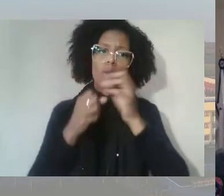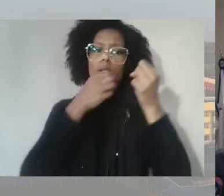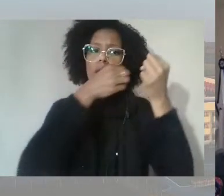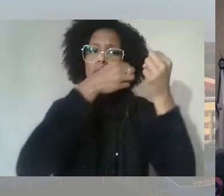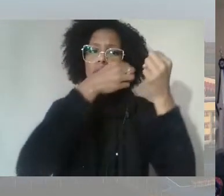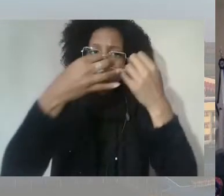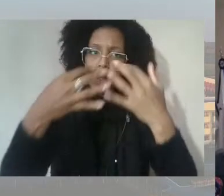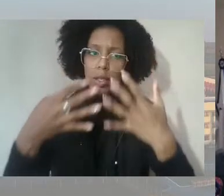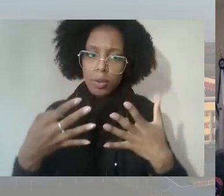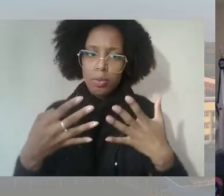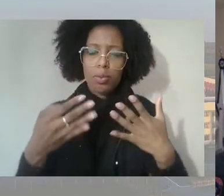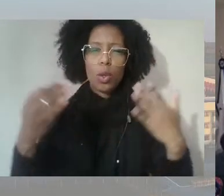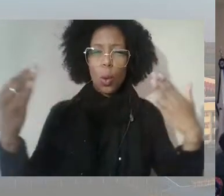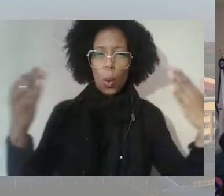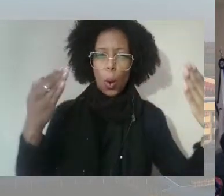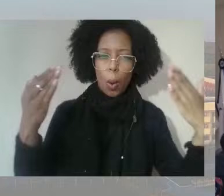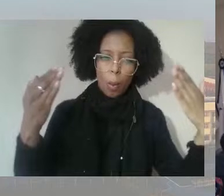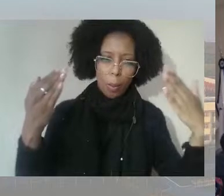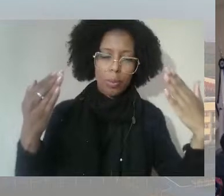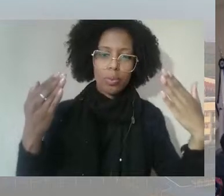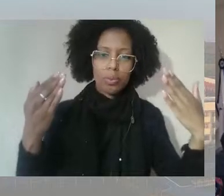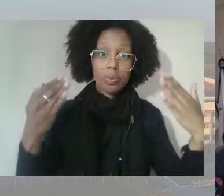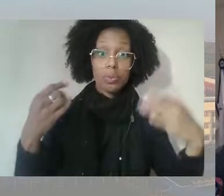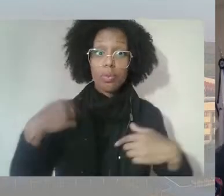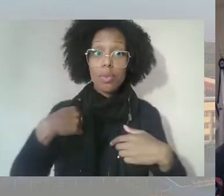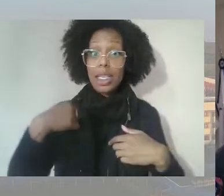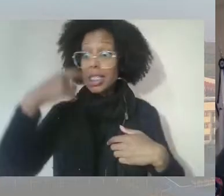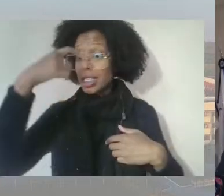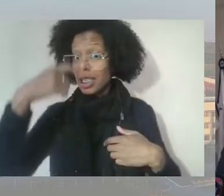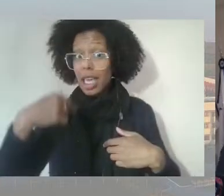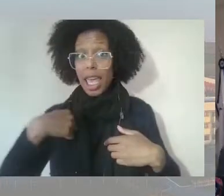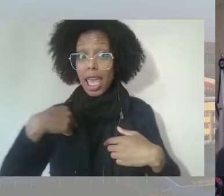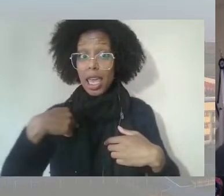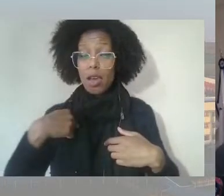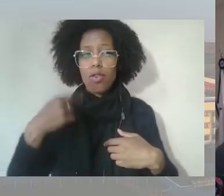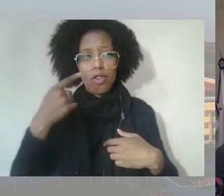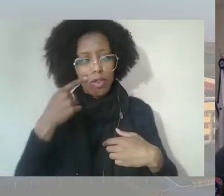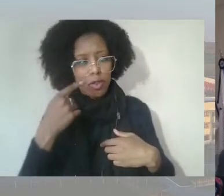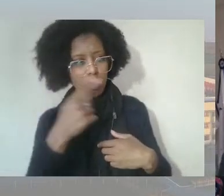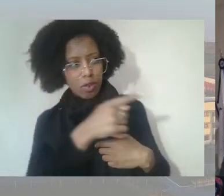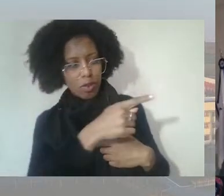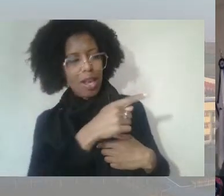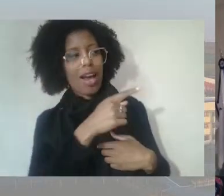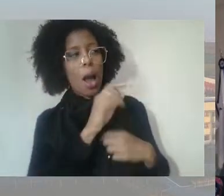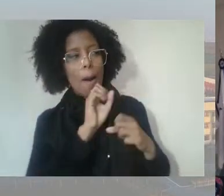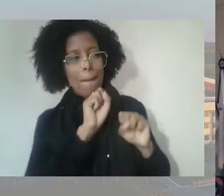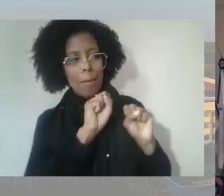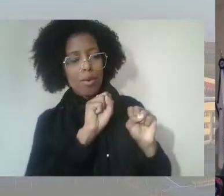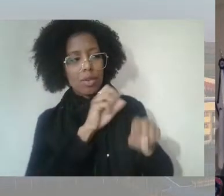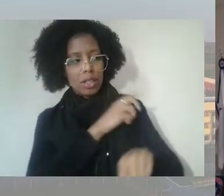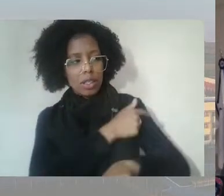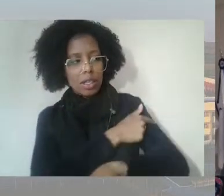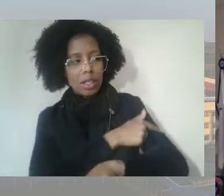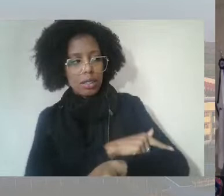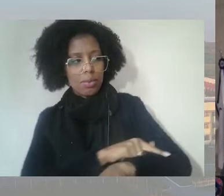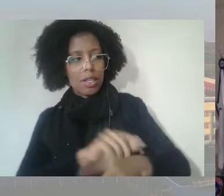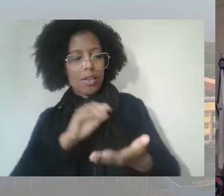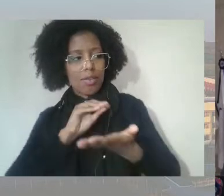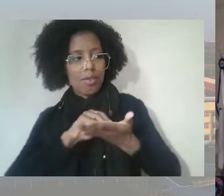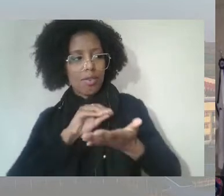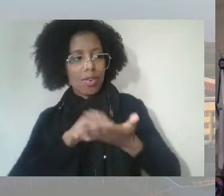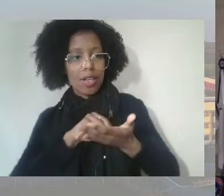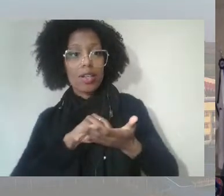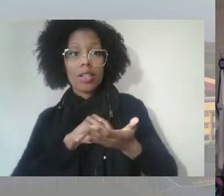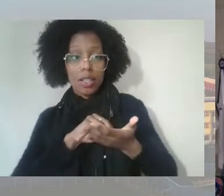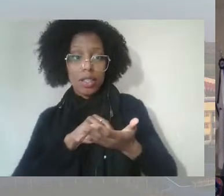duas situações. Que se eu contestei uma atitude que seria desrespeitosa no ato, aqui a gente permitiu,